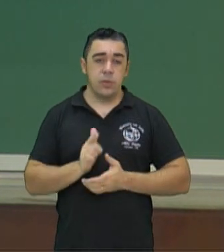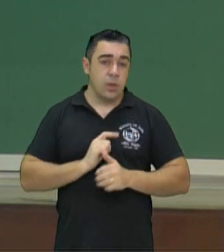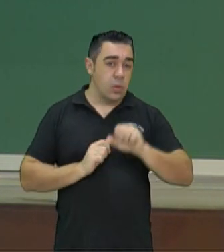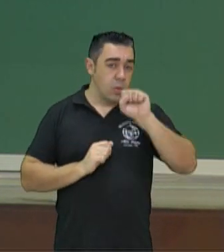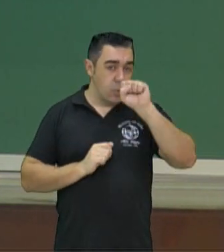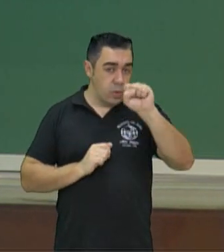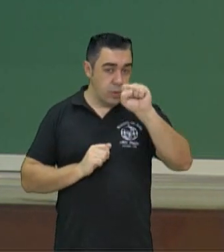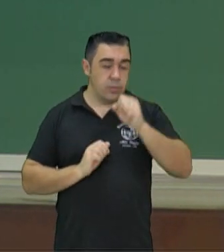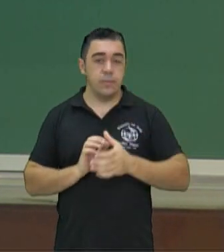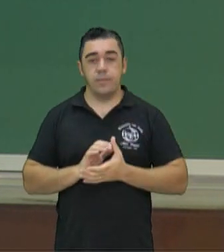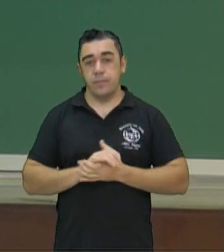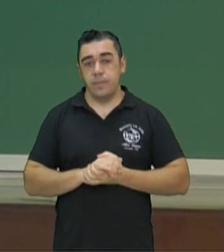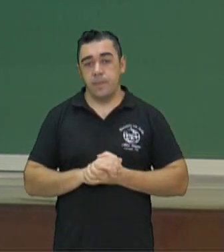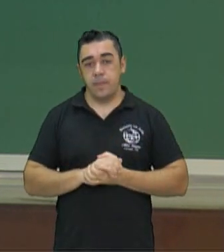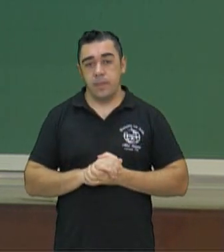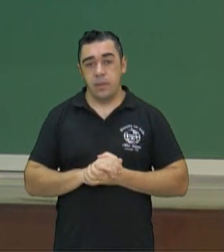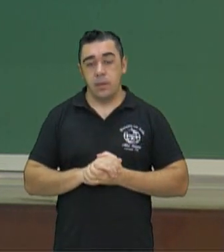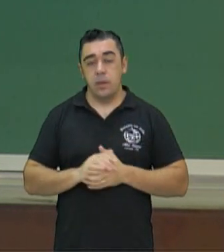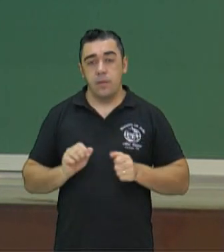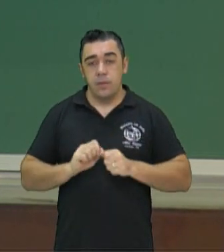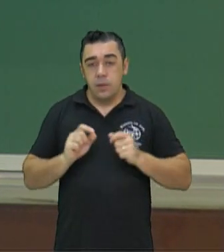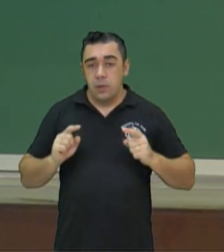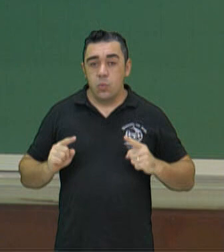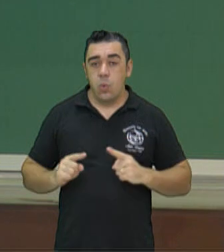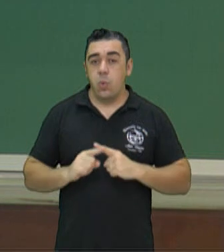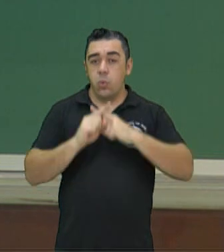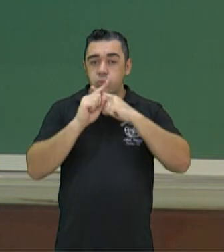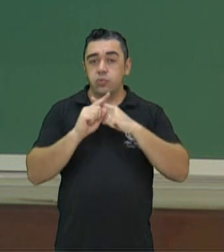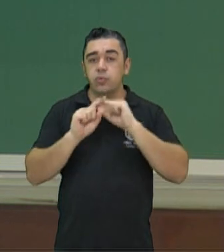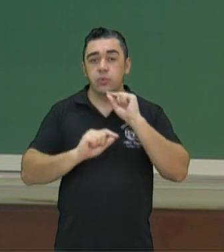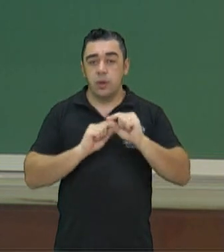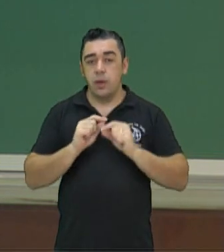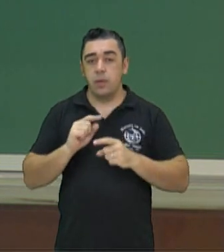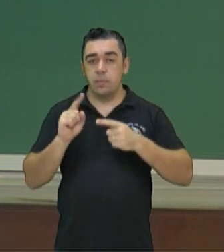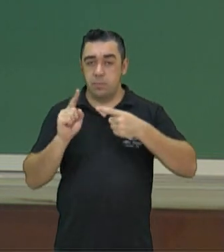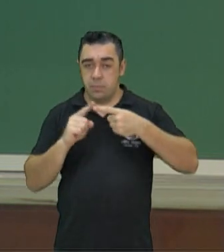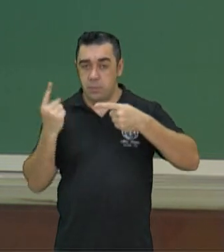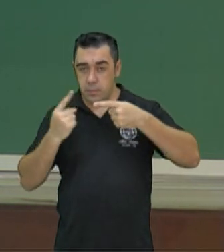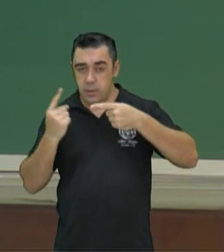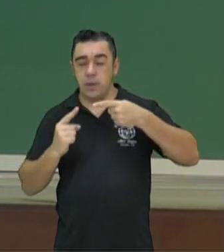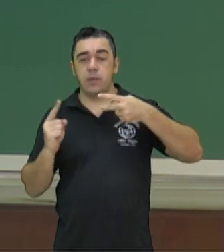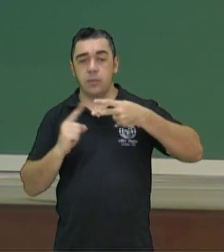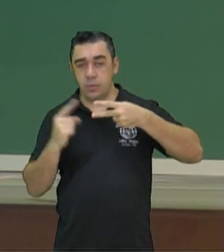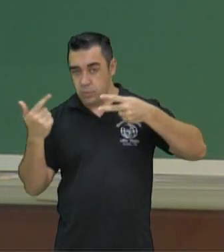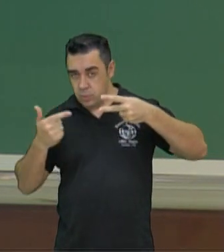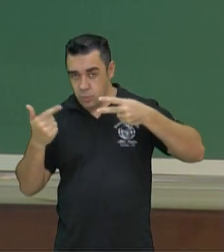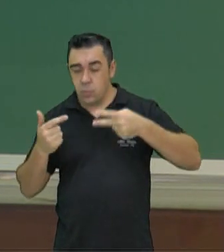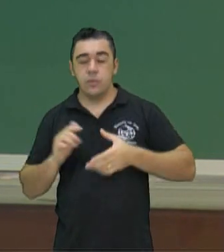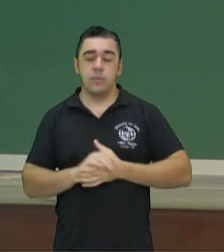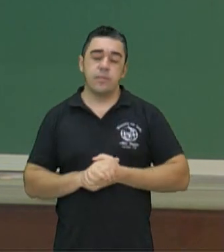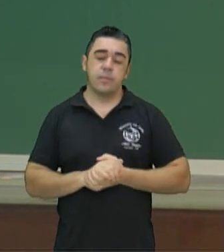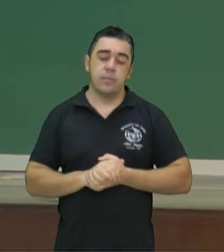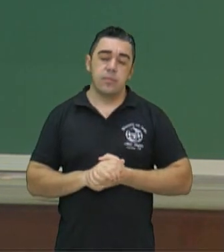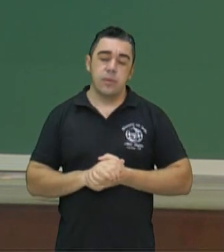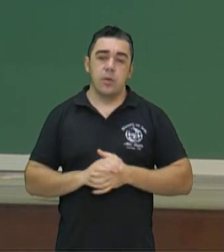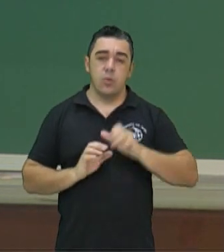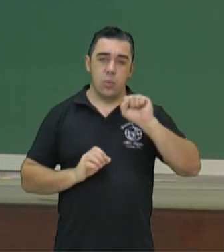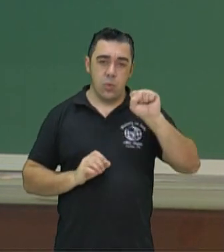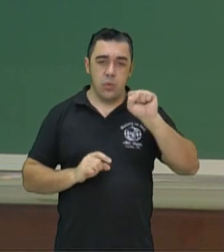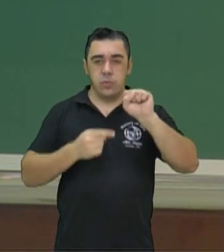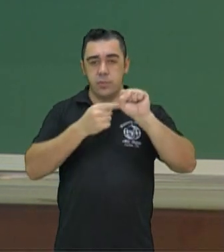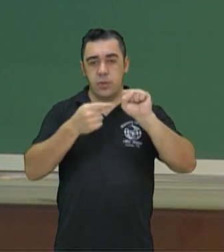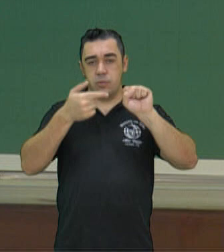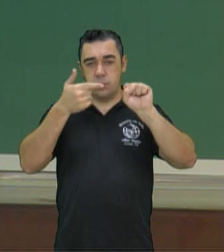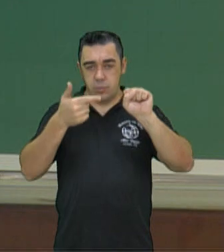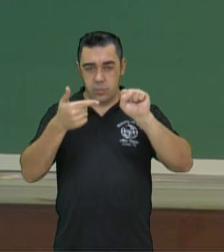tenho 8 candidatas que estão concorrendo a 2 colocações. Então, N é